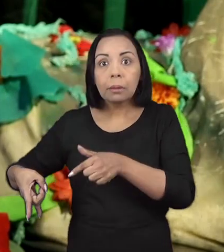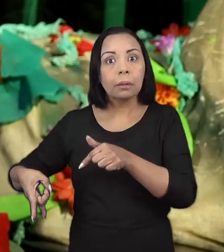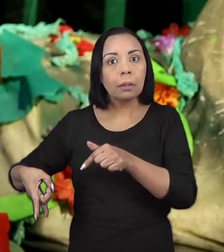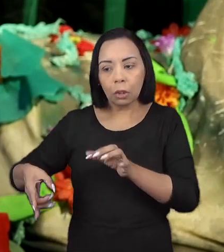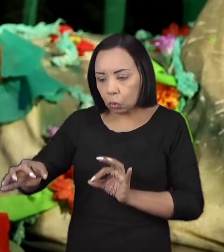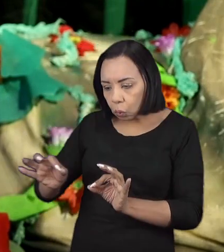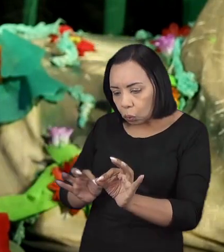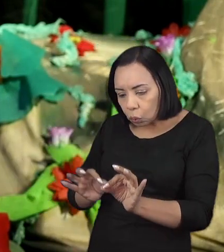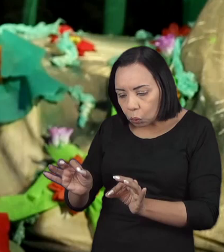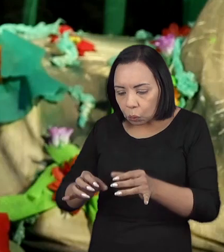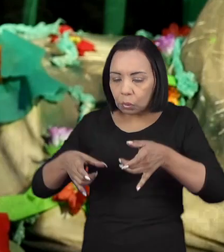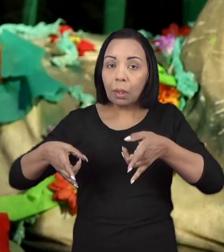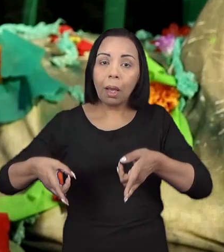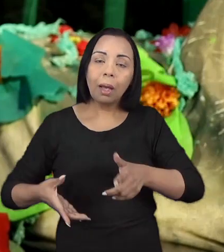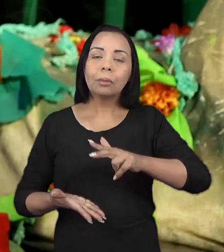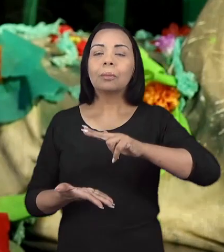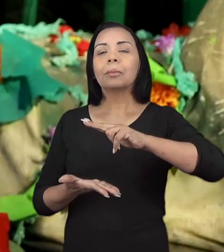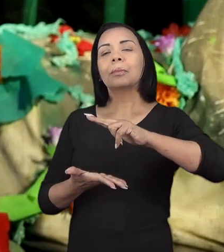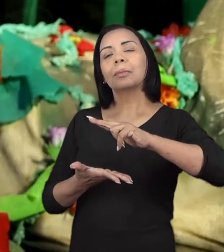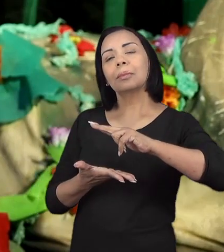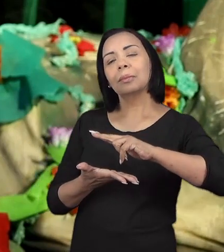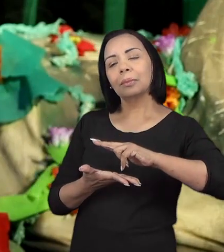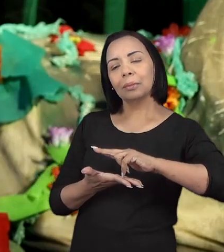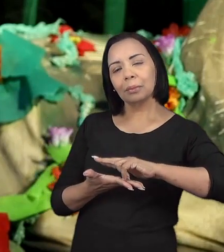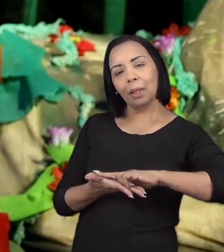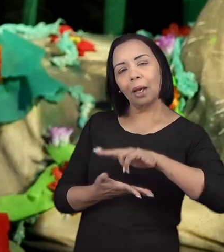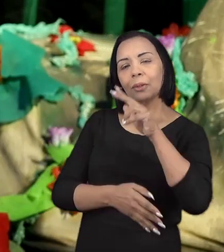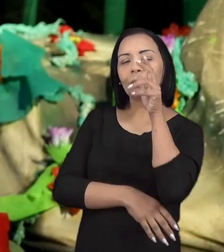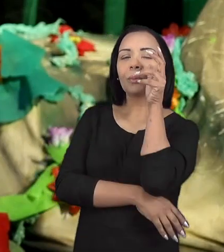juntou-as e adormeceu sobre elas.